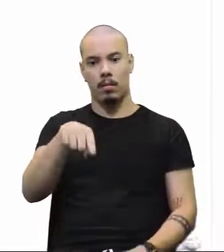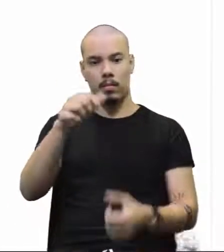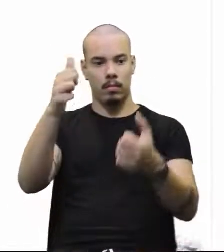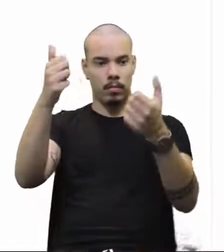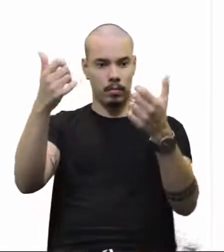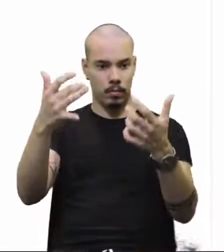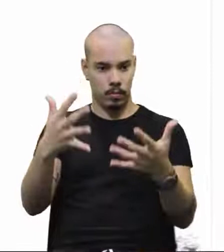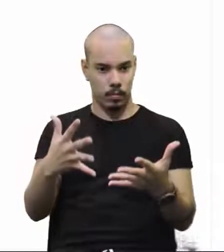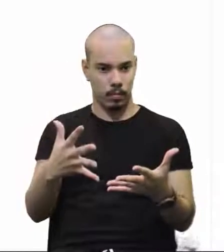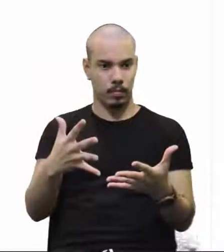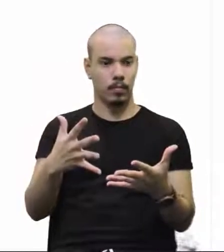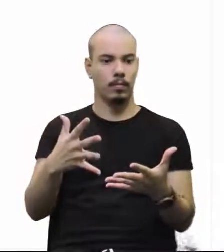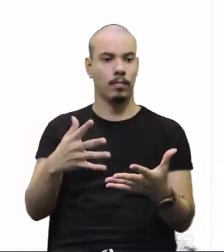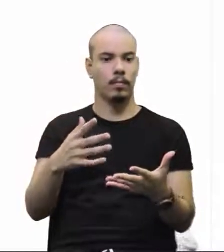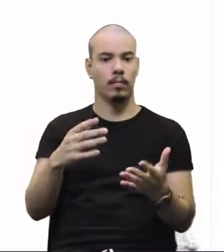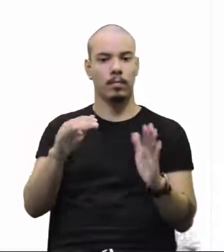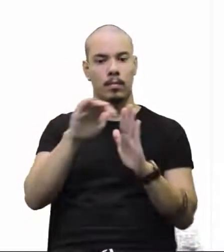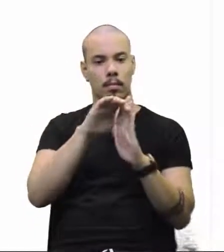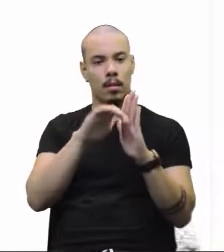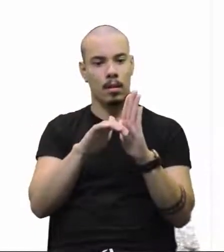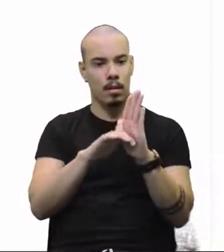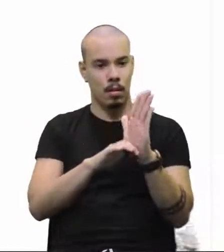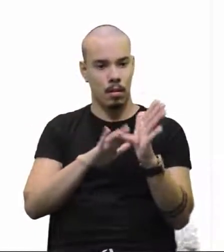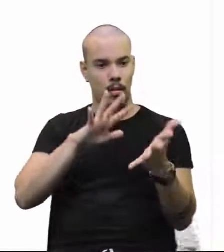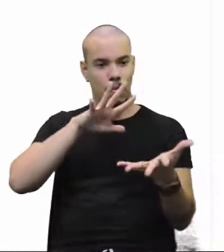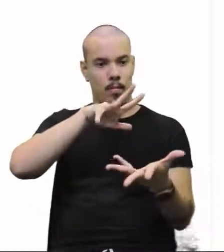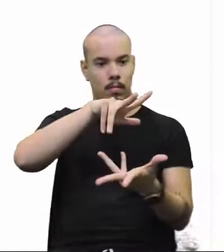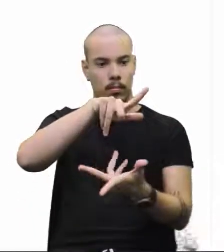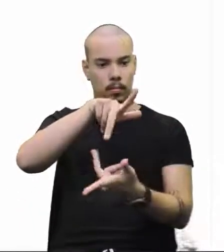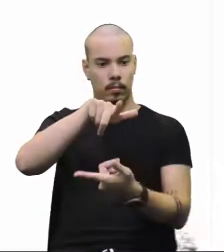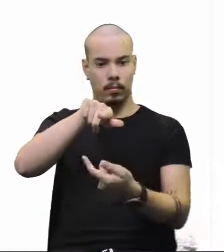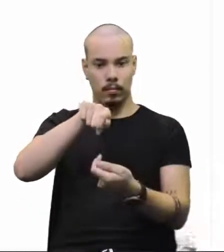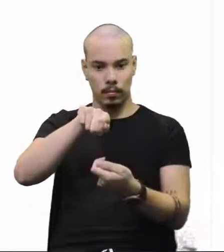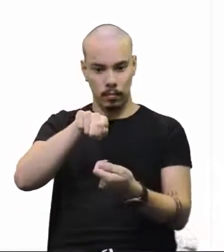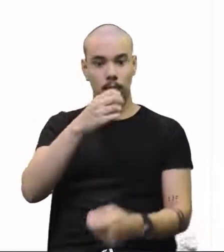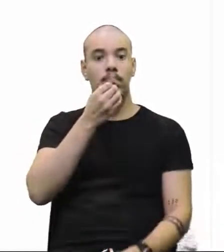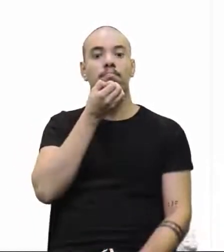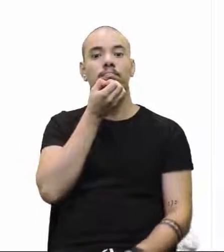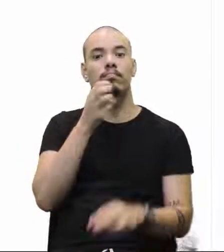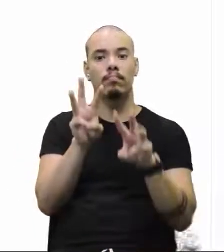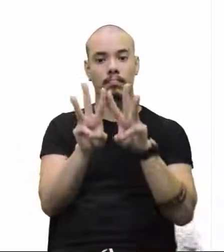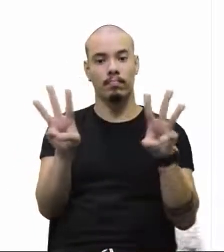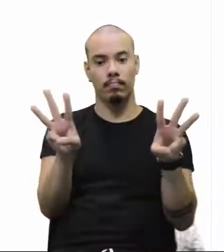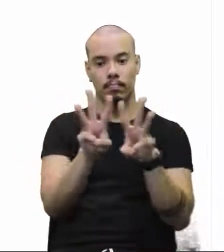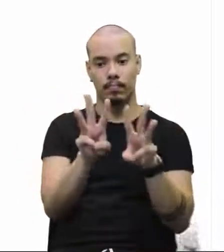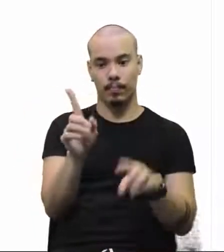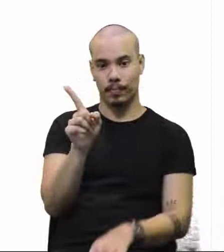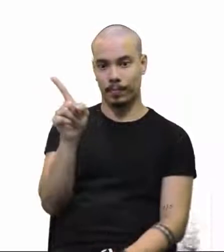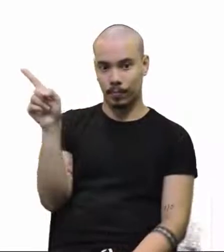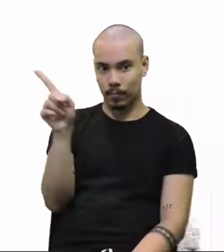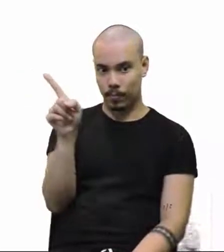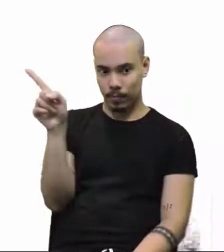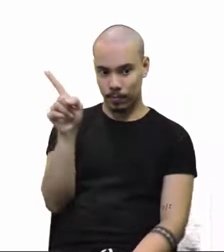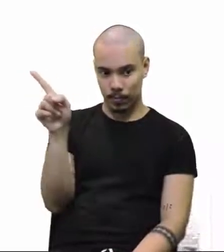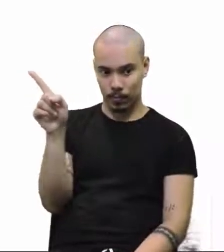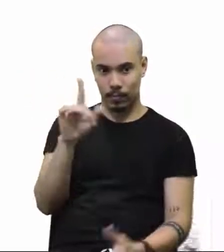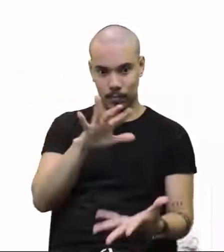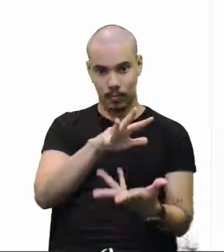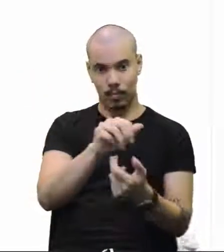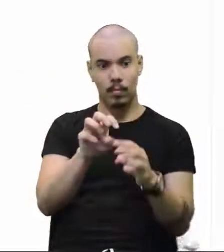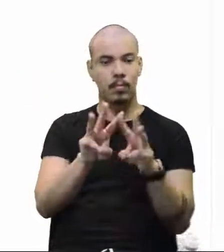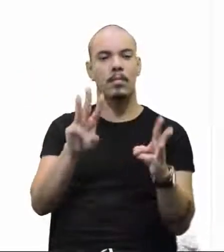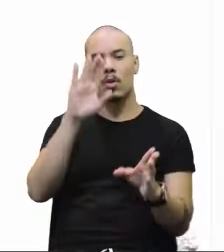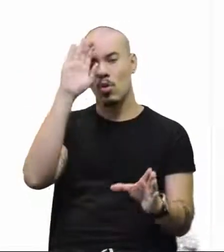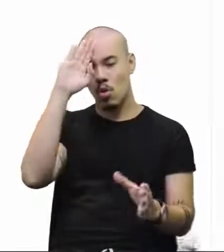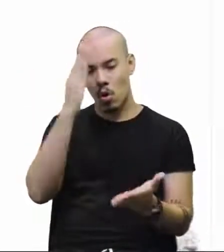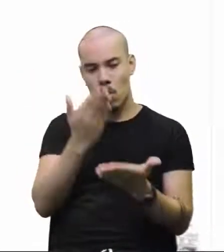já antes. É muito bom esse site Manual do Mundo. É bem